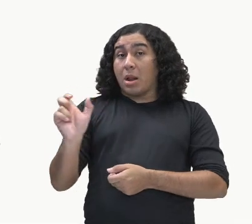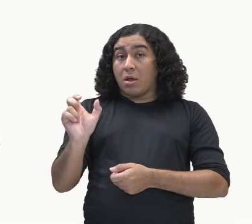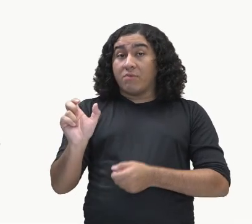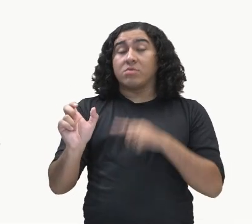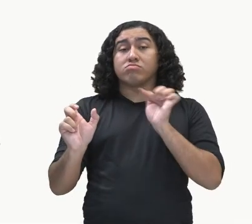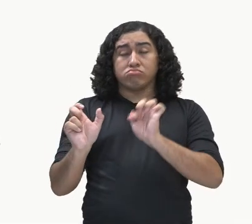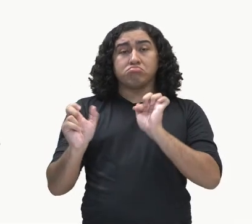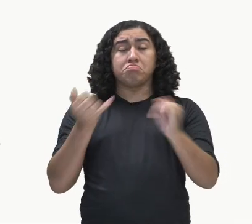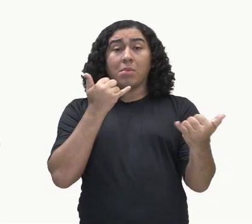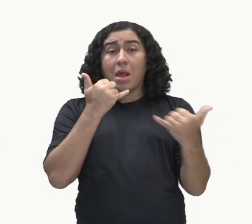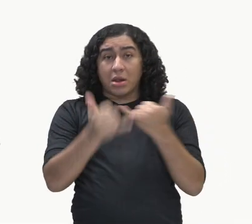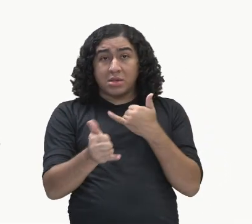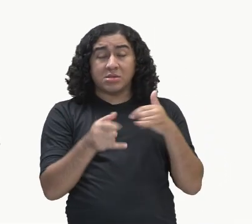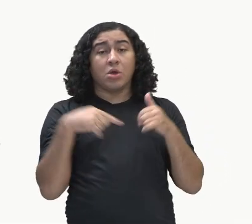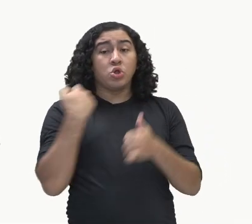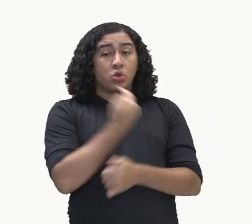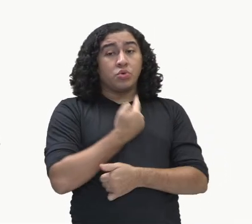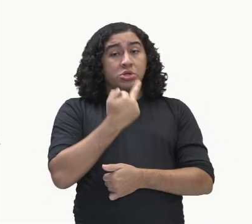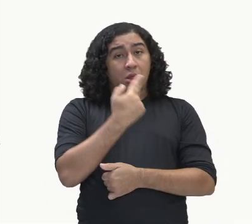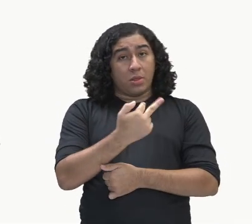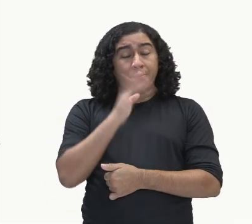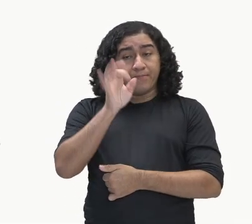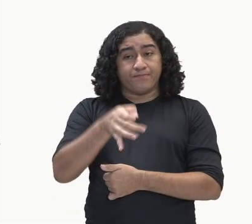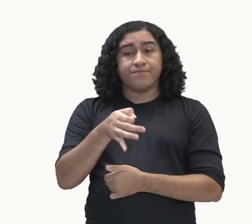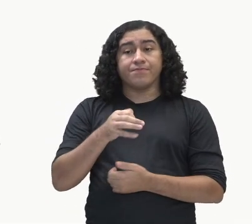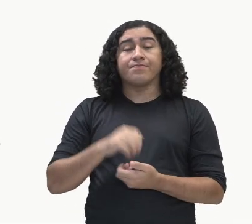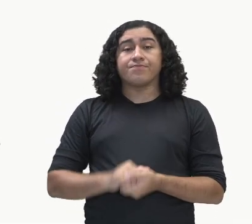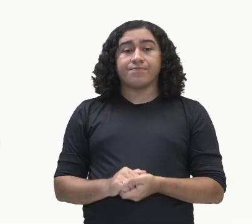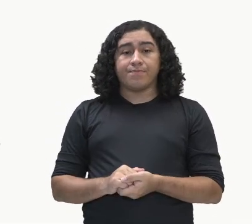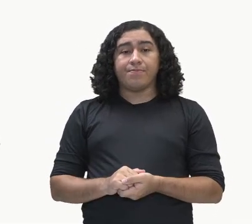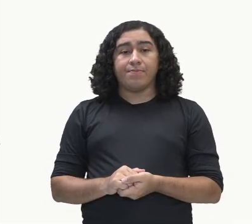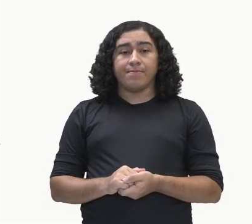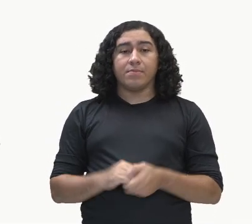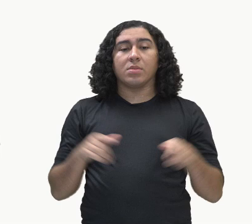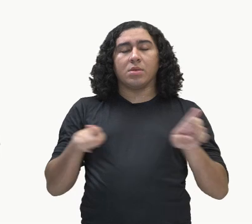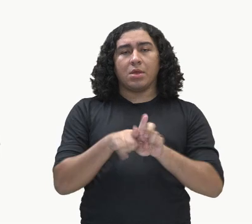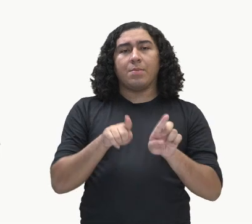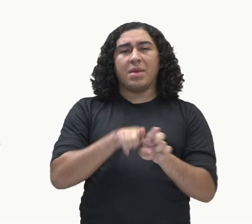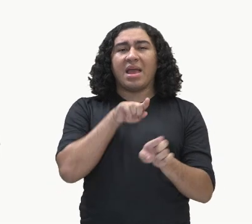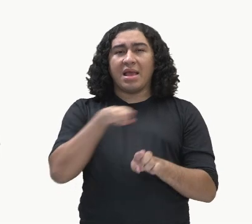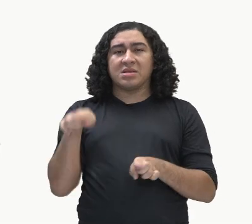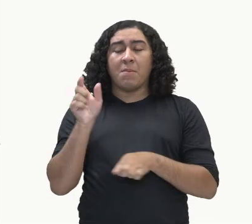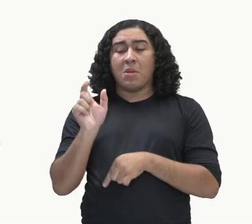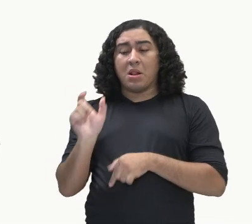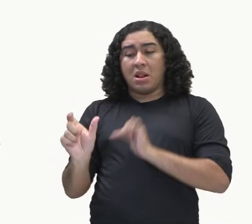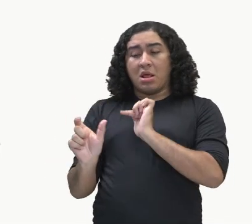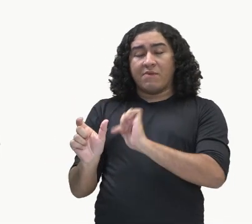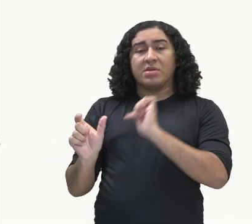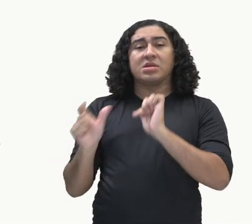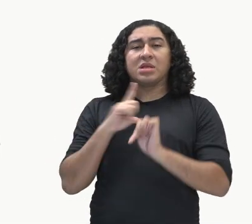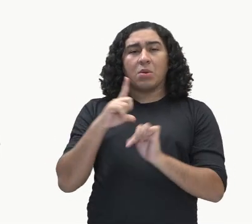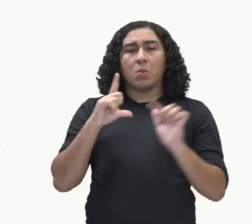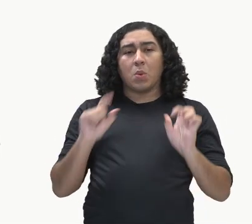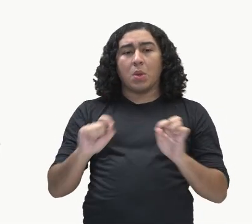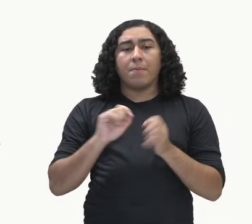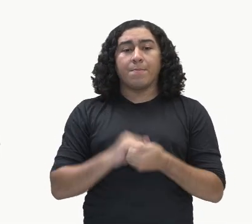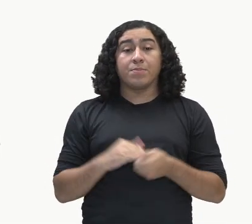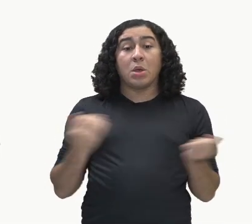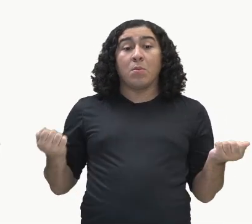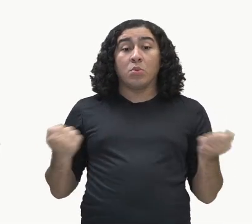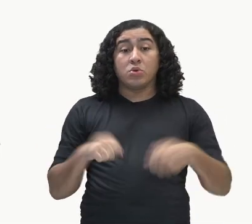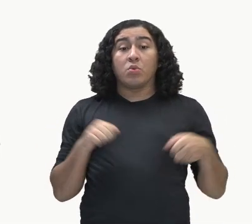bem parecidas com a nossa língua, certo? E elas também têm praticamente o